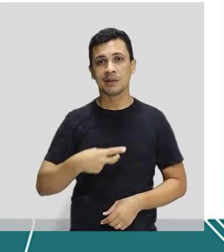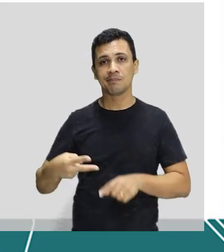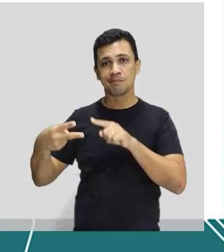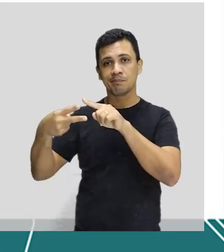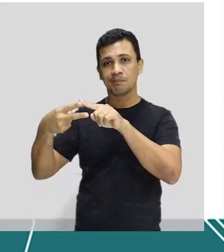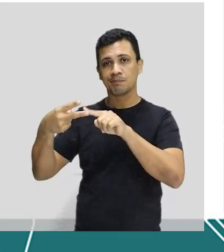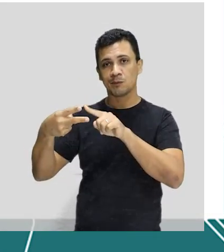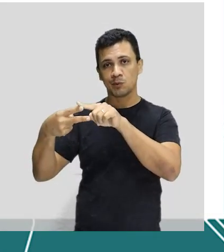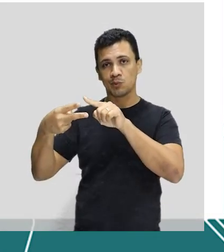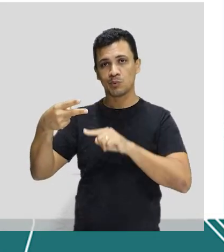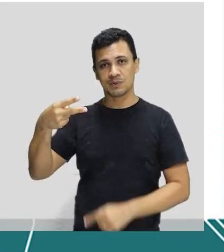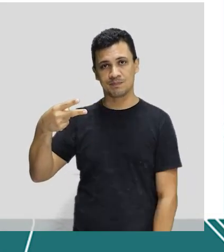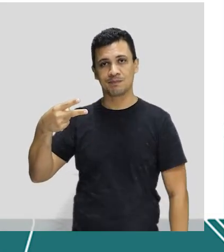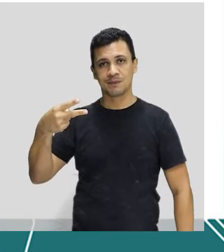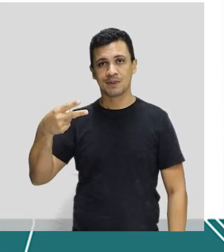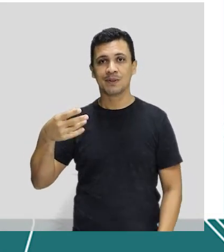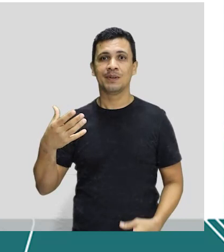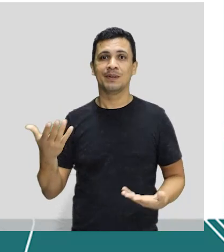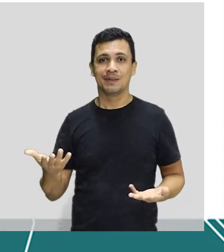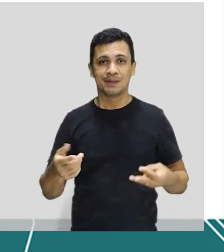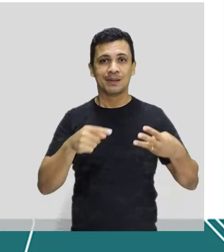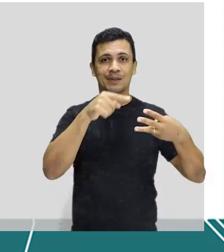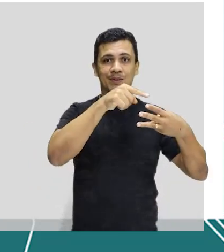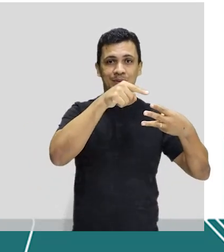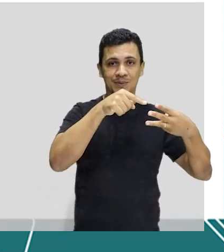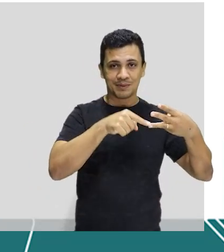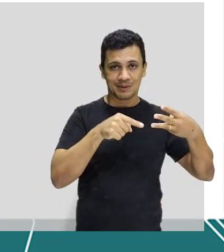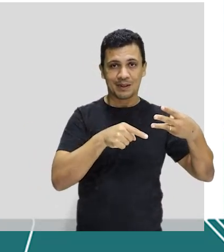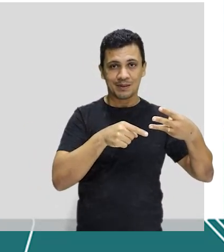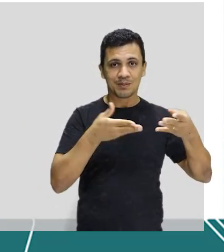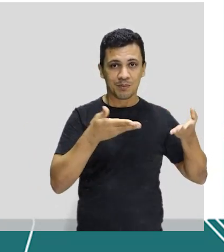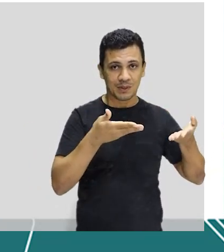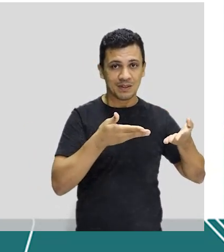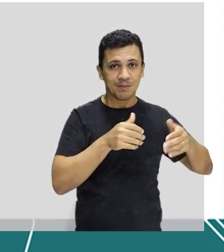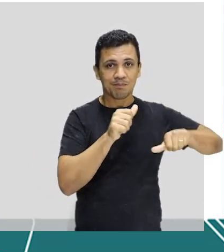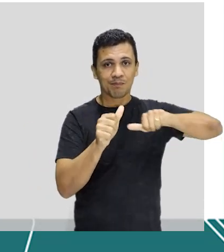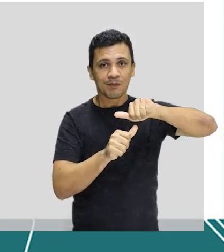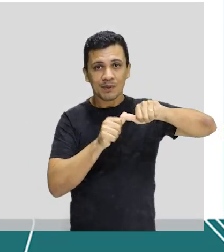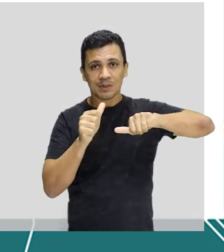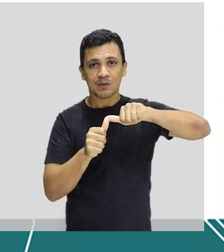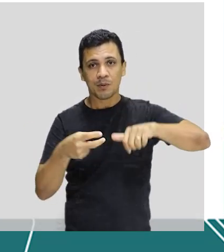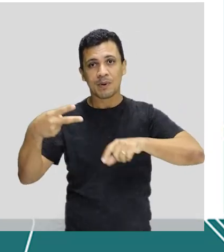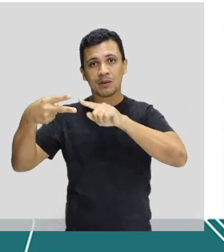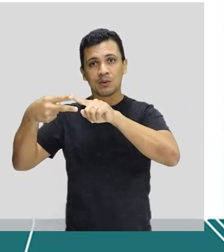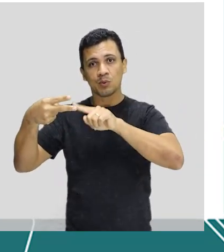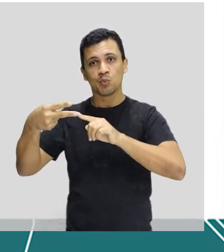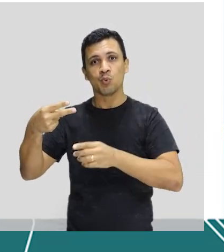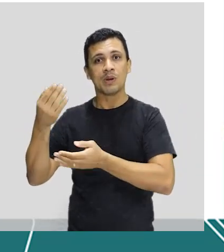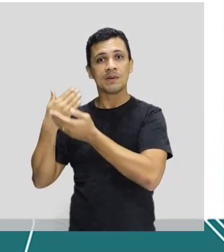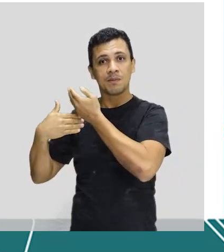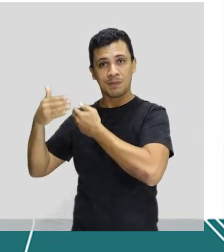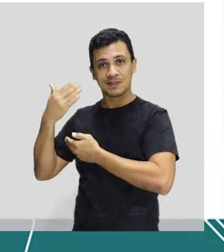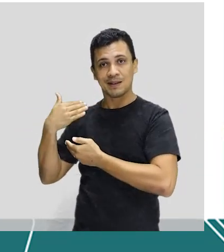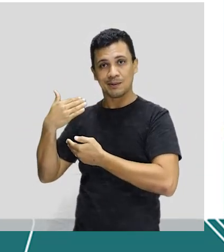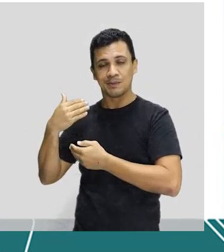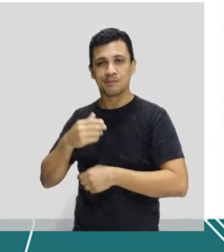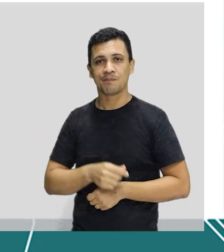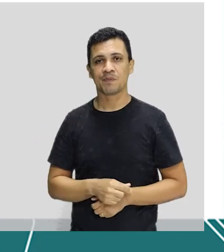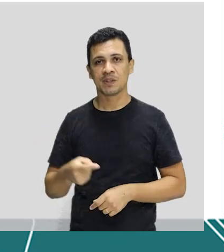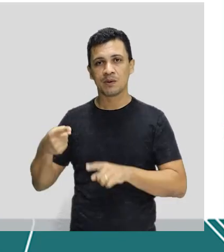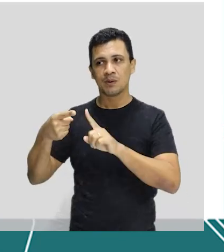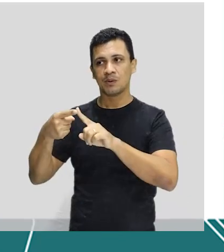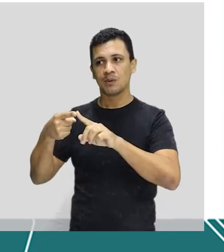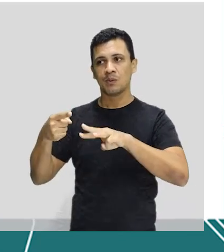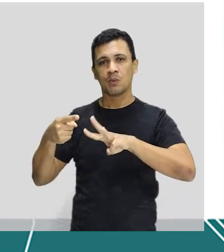Ou seja, aquelas três formas do presente se transformam em duas no passado. Was, eu uso